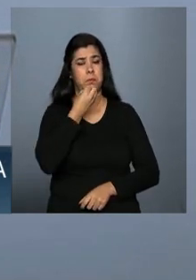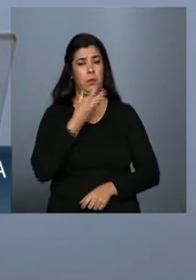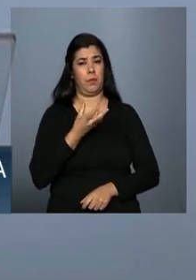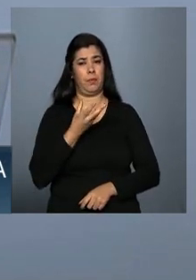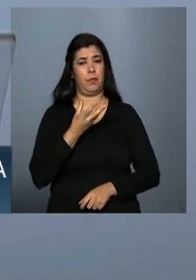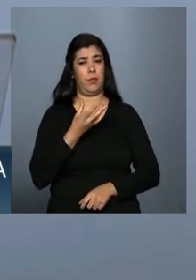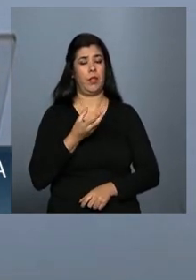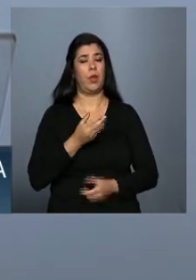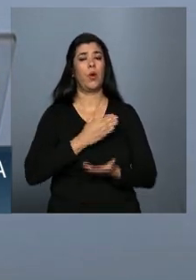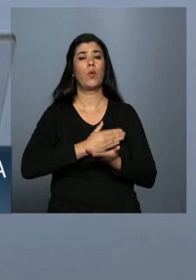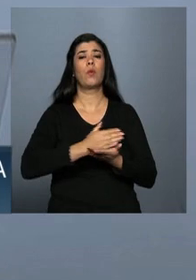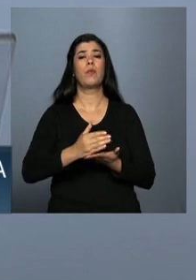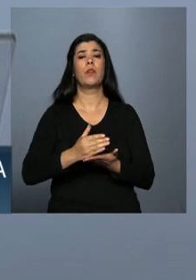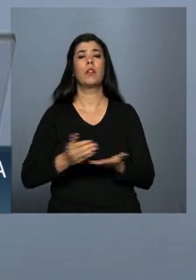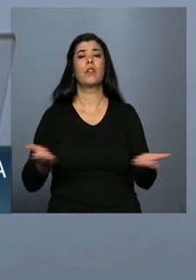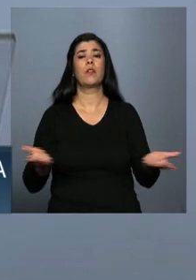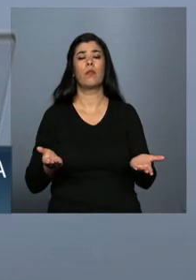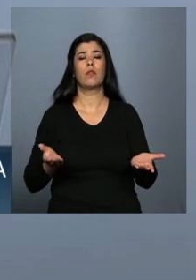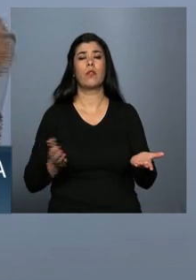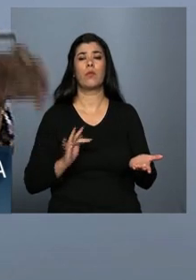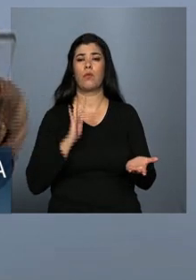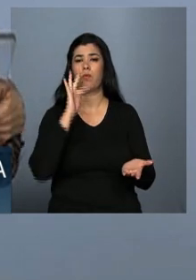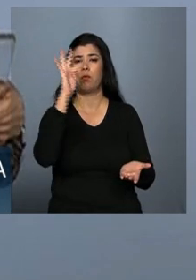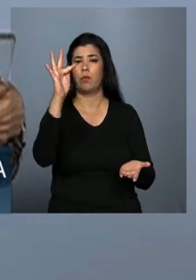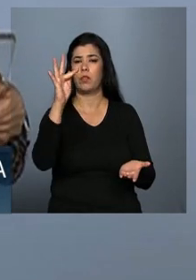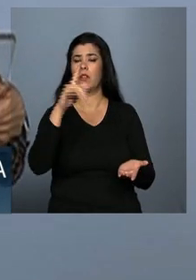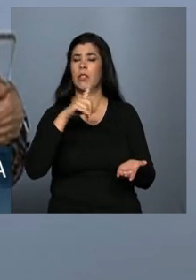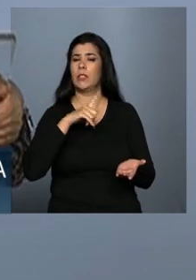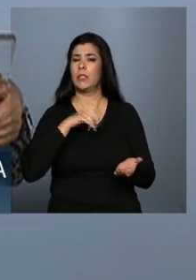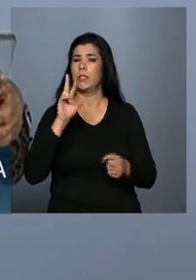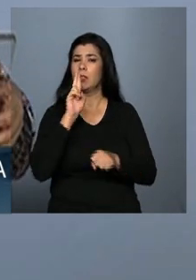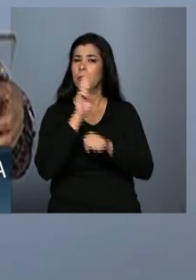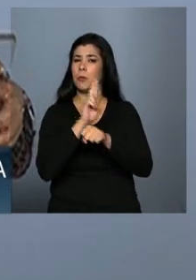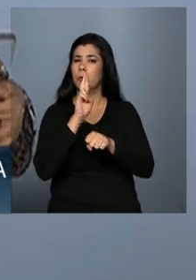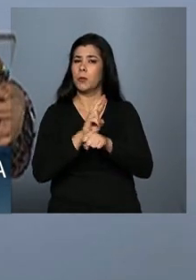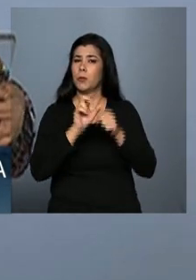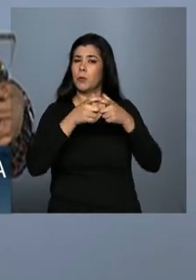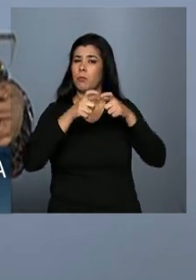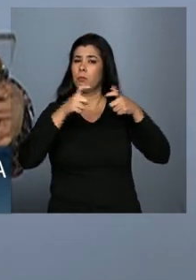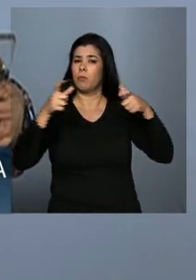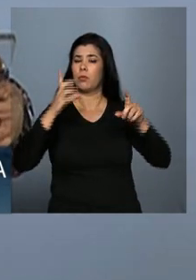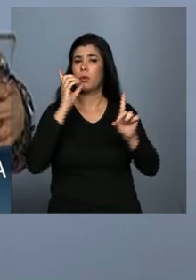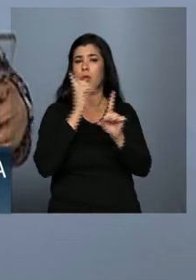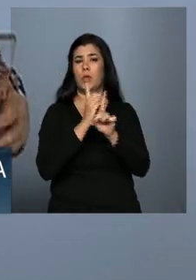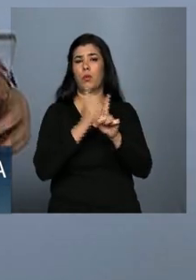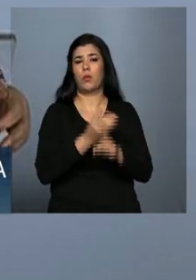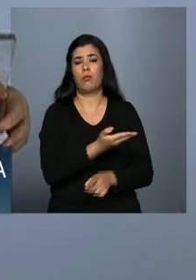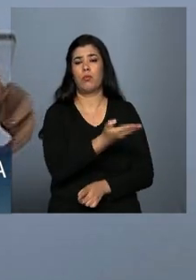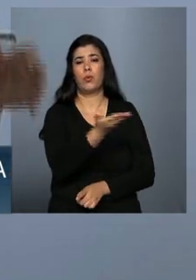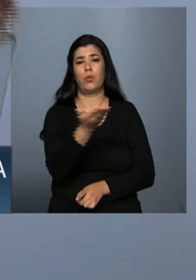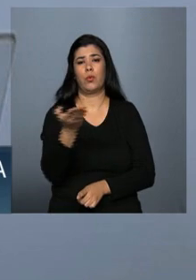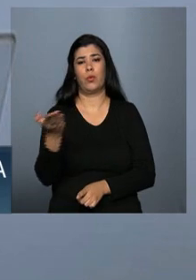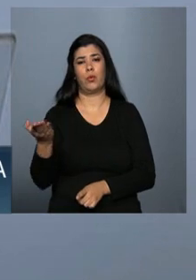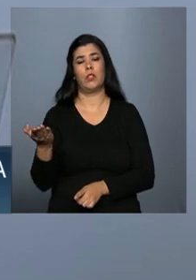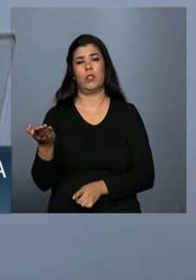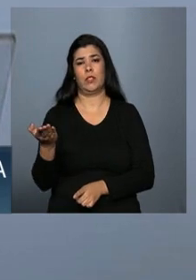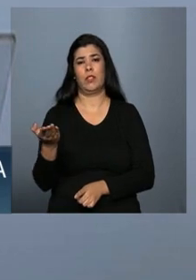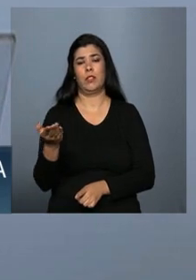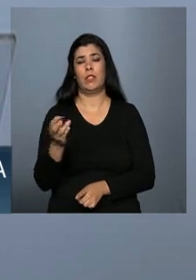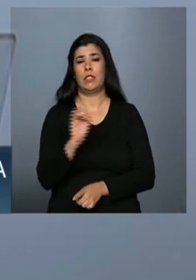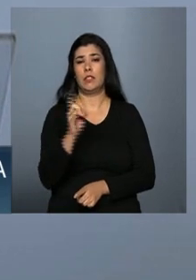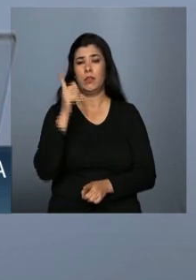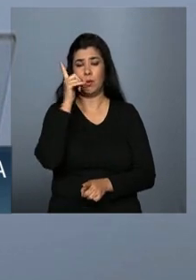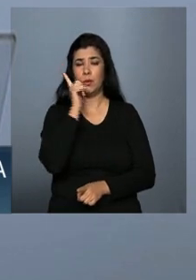futuro começa com essa imensa esperança que a gente encontra quando a